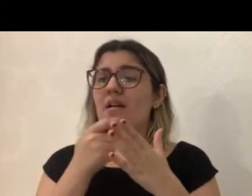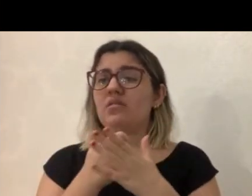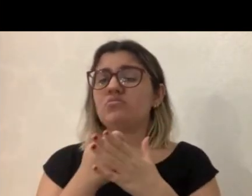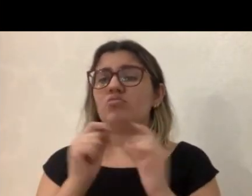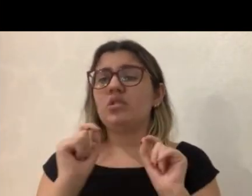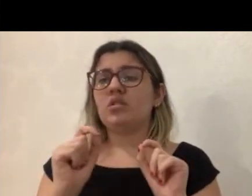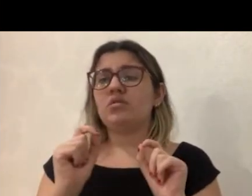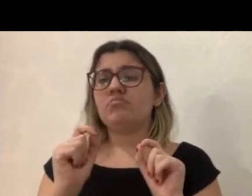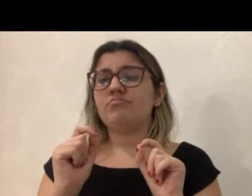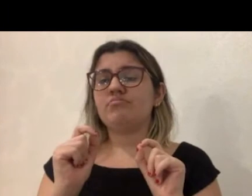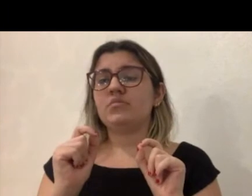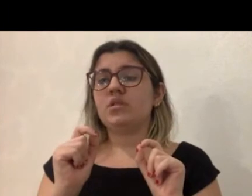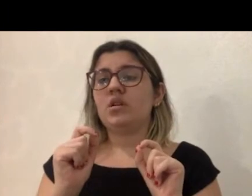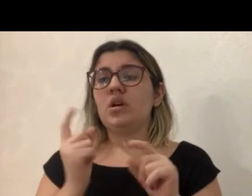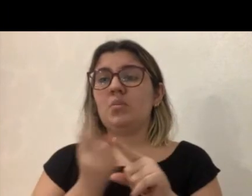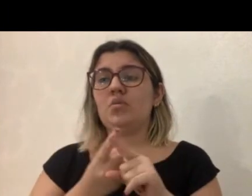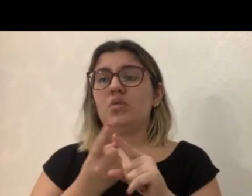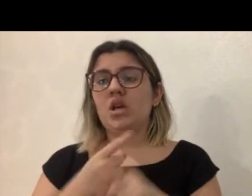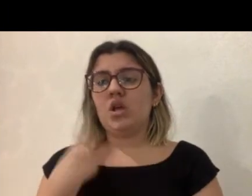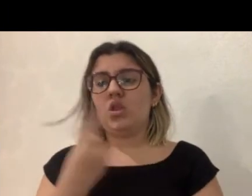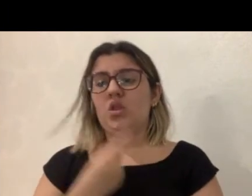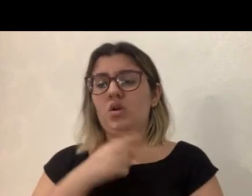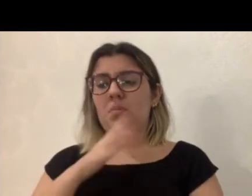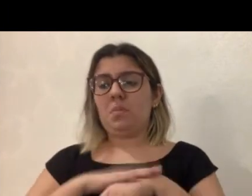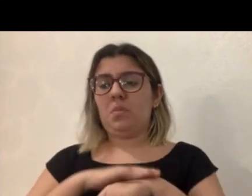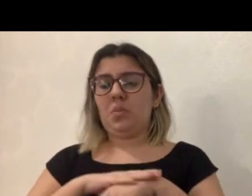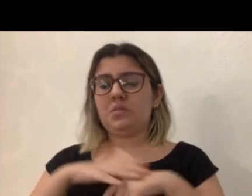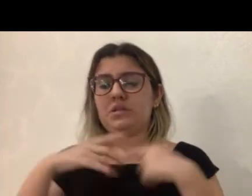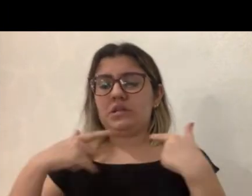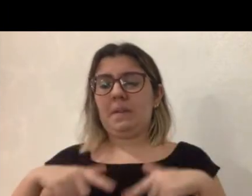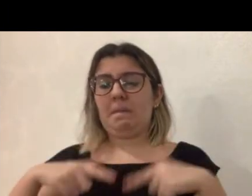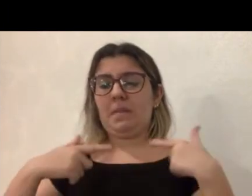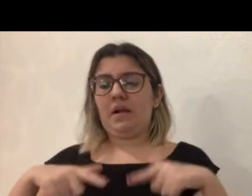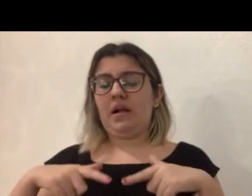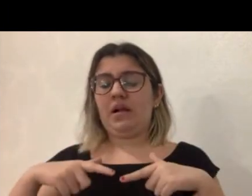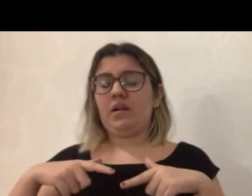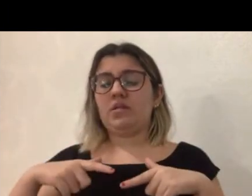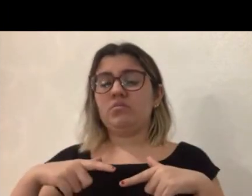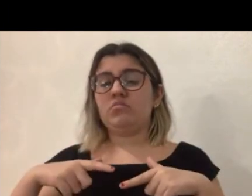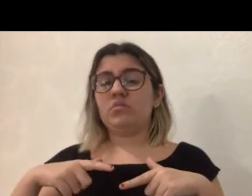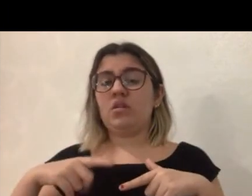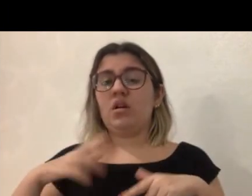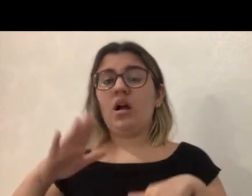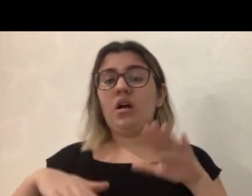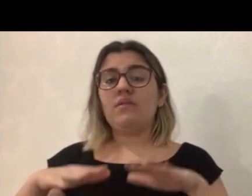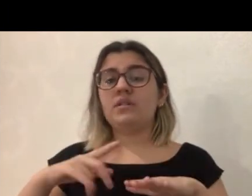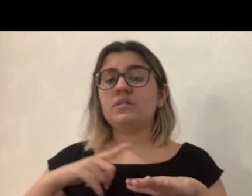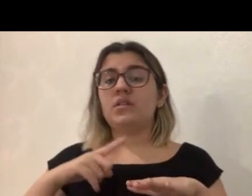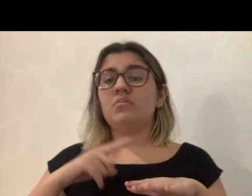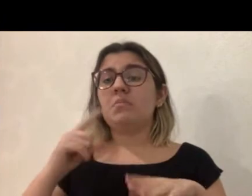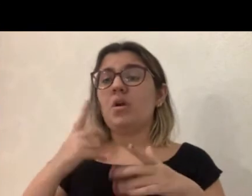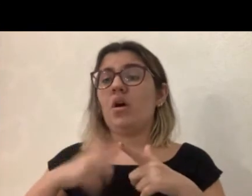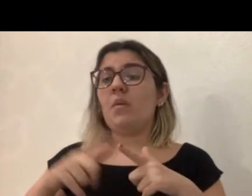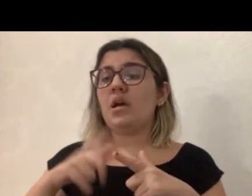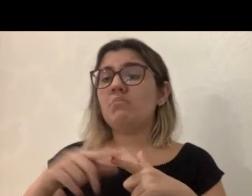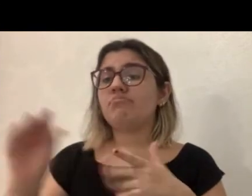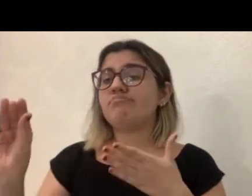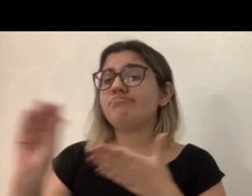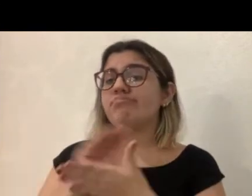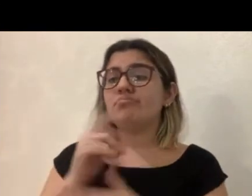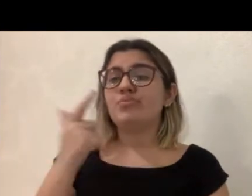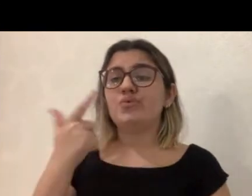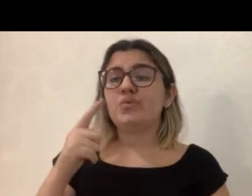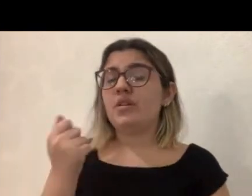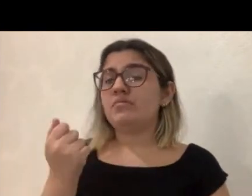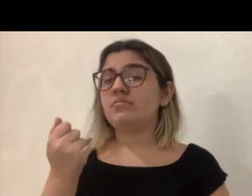exige... Porque é inevitável a gente, como disse a Estela, não produzir o nosso próprio trabalho, né? Porque a gente tem essa precariedade